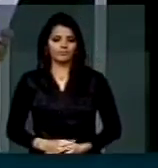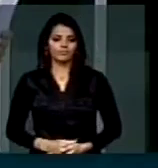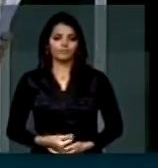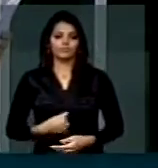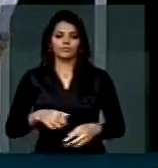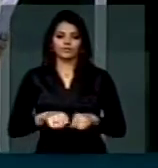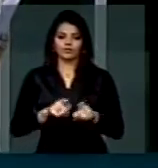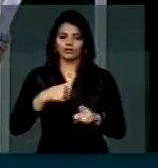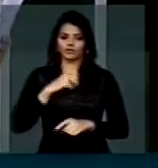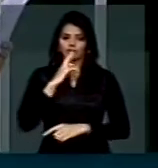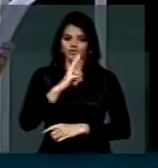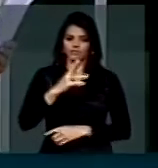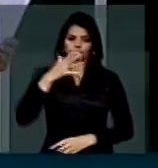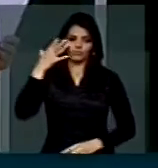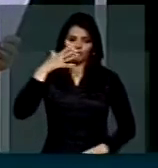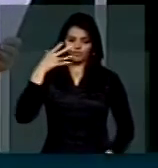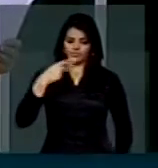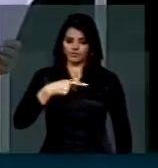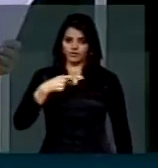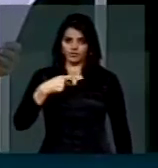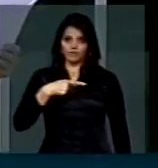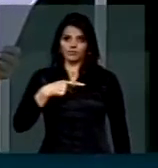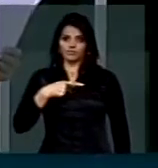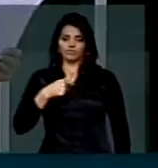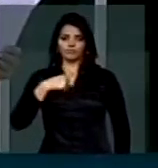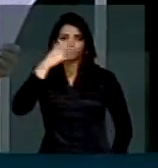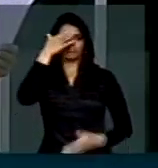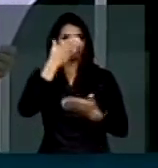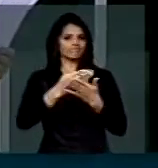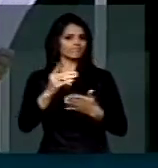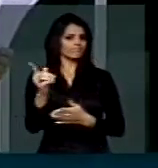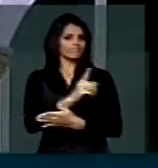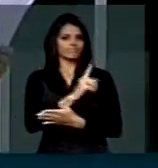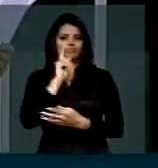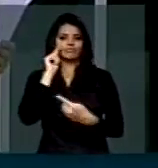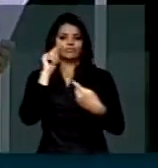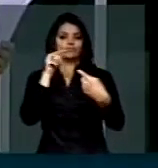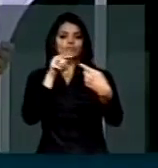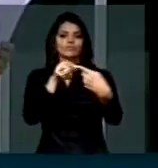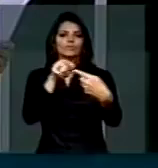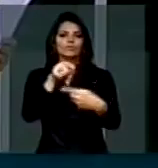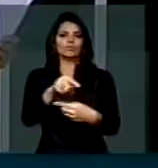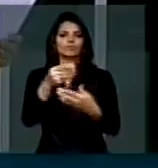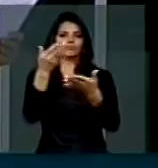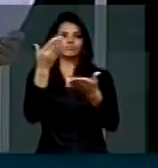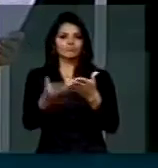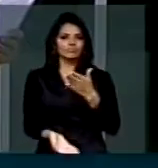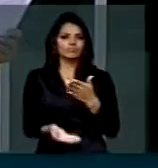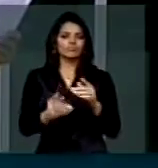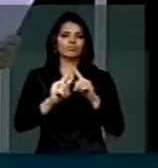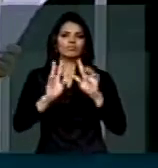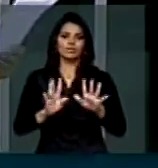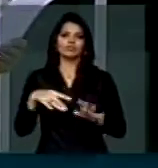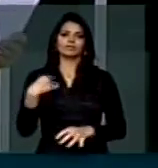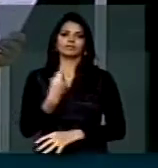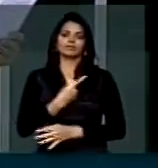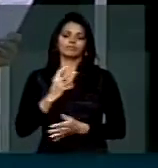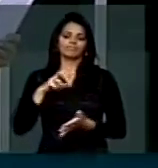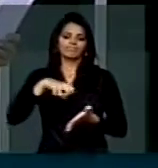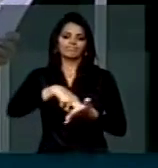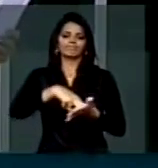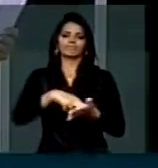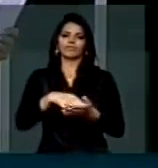e responder ao título desse pronunciamento que faço, não acredito que estamos indo rumo ao desastre, mas infelizmente estamos condenados a conviver com